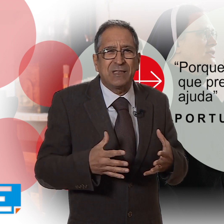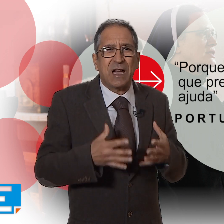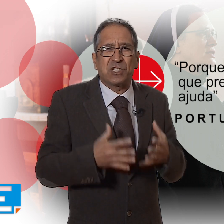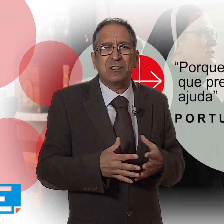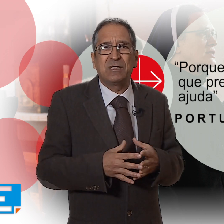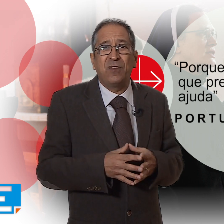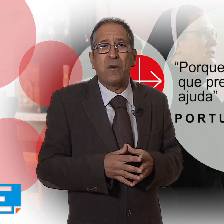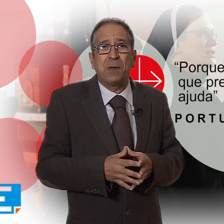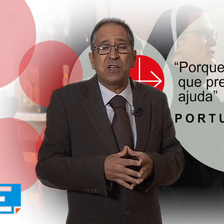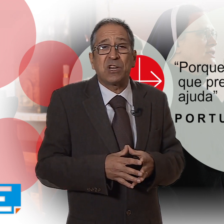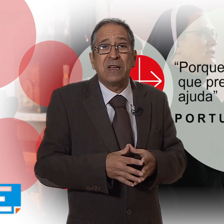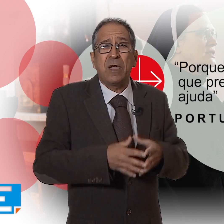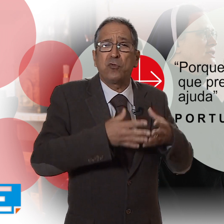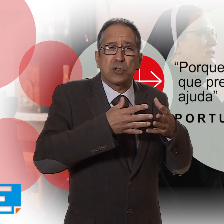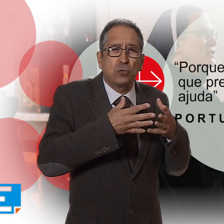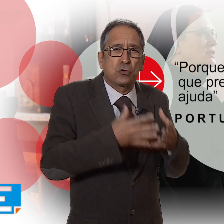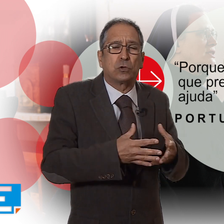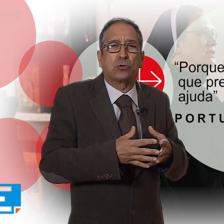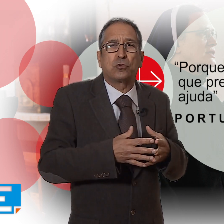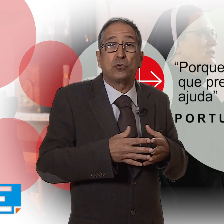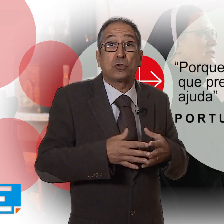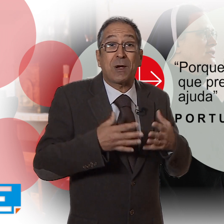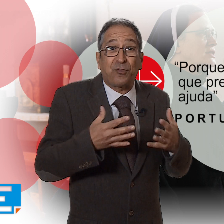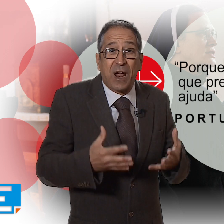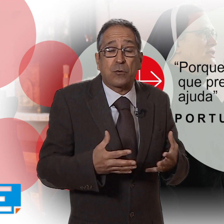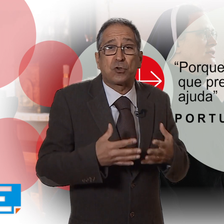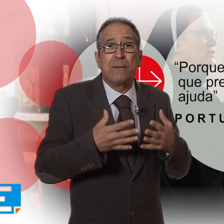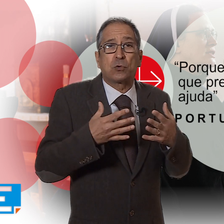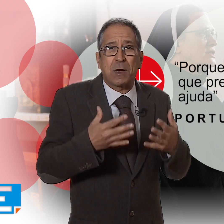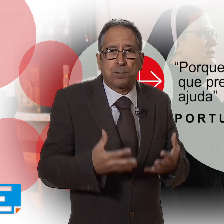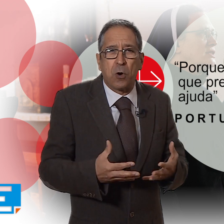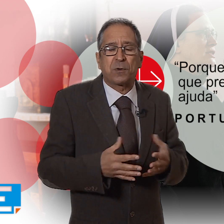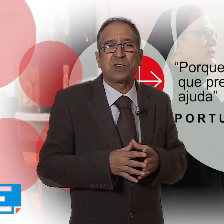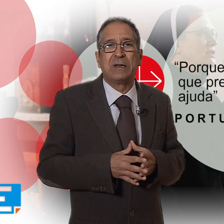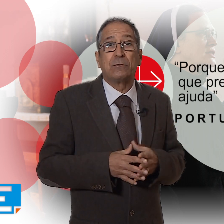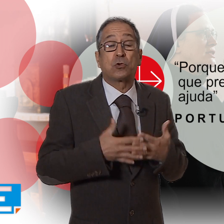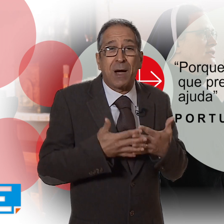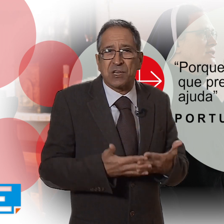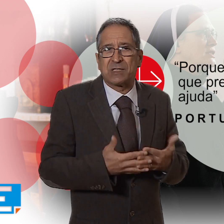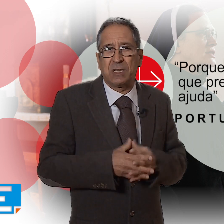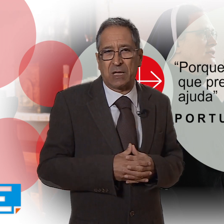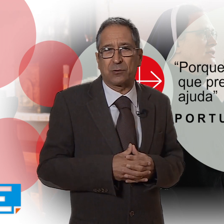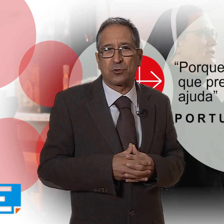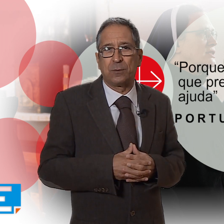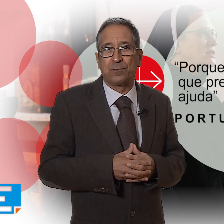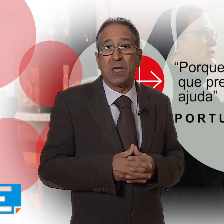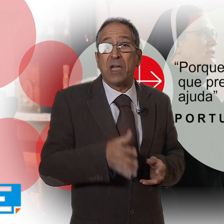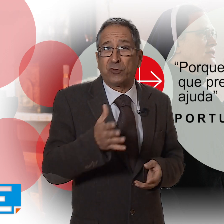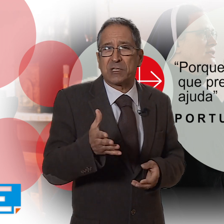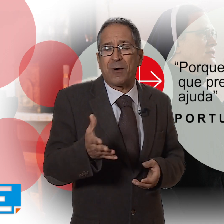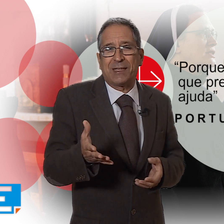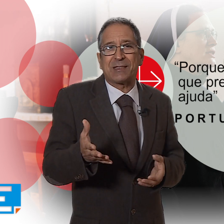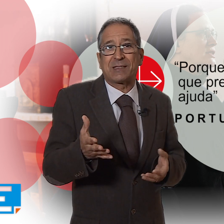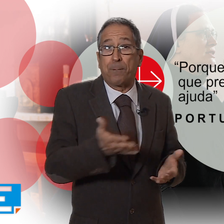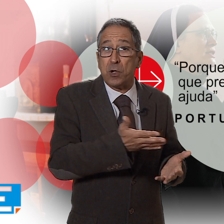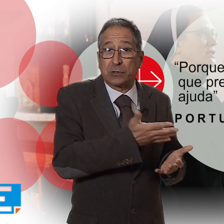saber que há gente que vive apenas em função dos outros, dos mais fracos, dos mais pobres, dos mais necessitados. A